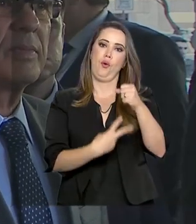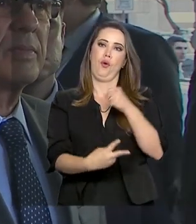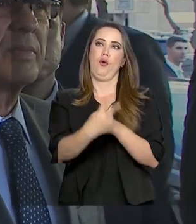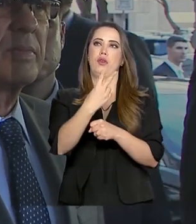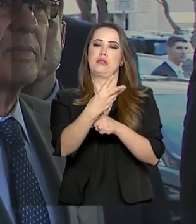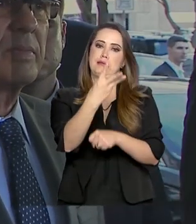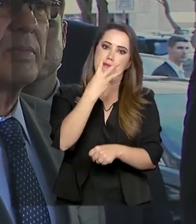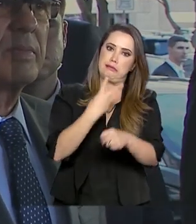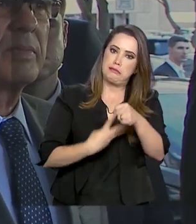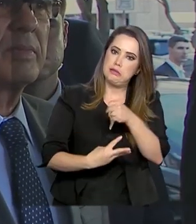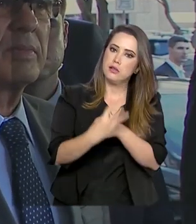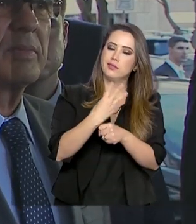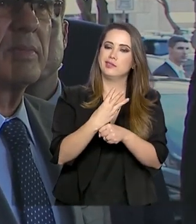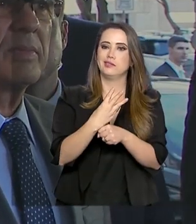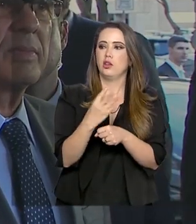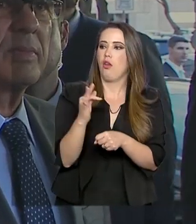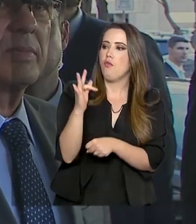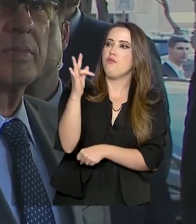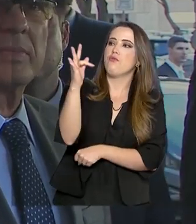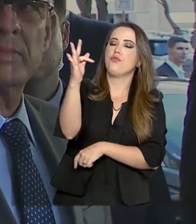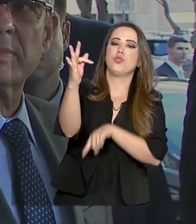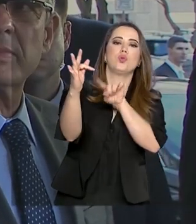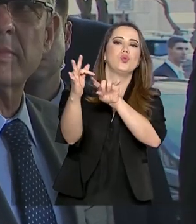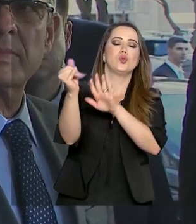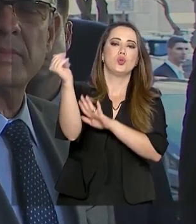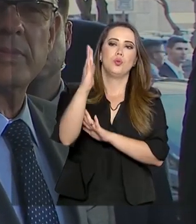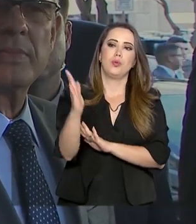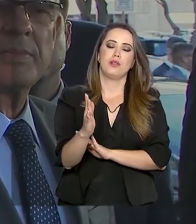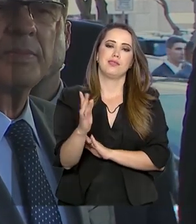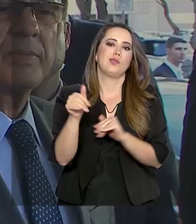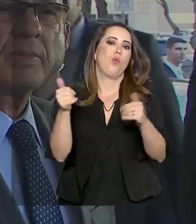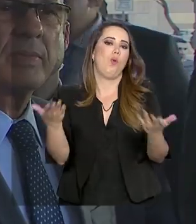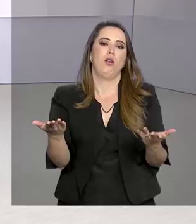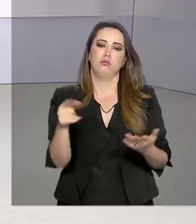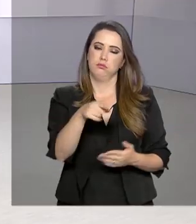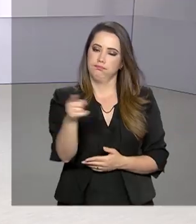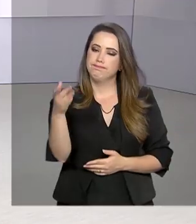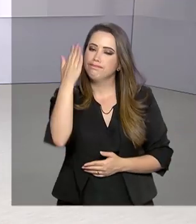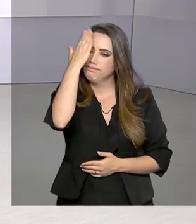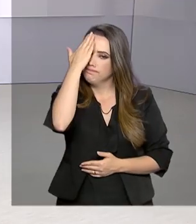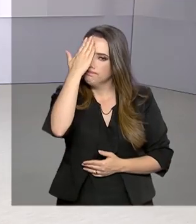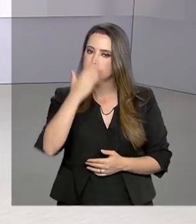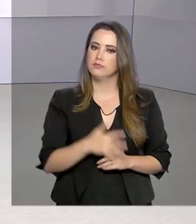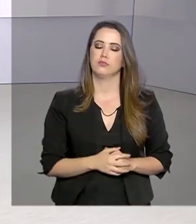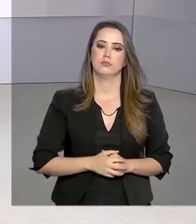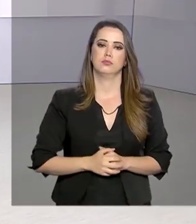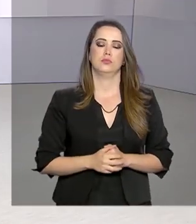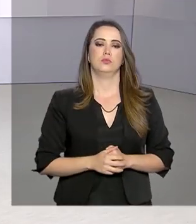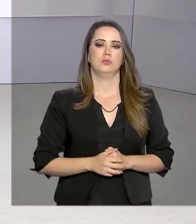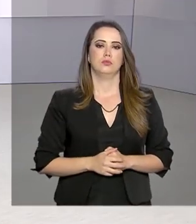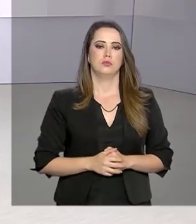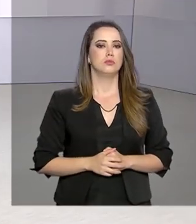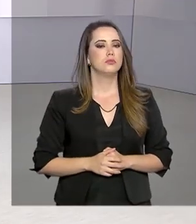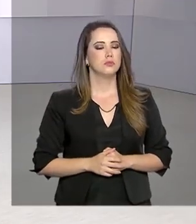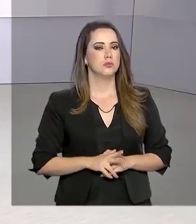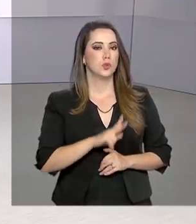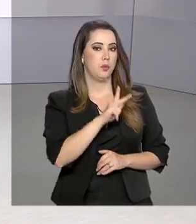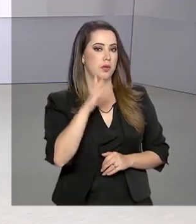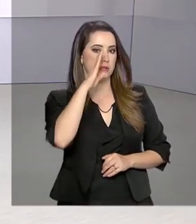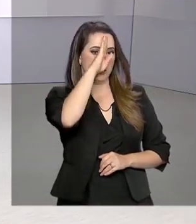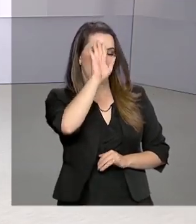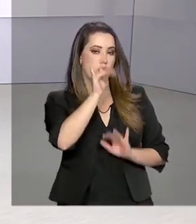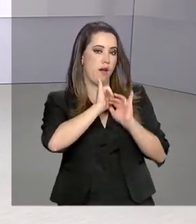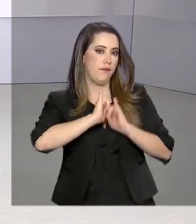e o futuro é do Brasil, todo mundo sabe o que vai ser. E o presidente Jair Bolsonaro já